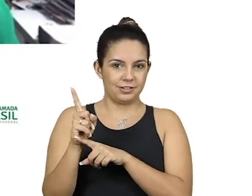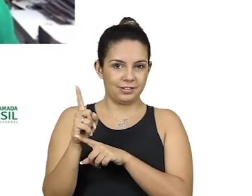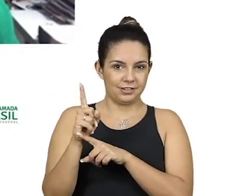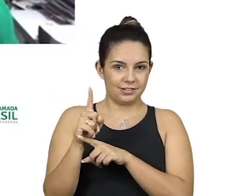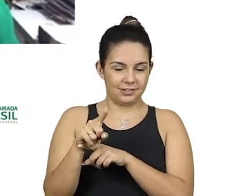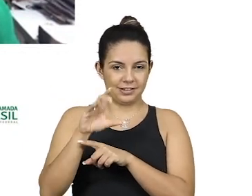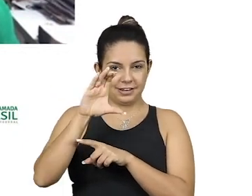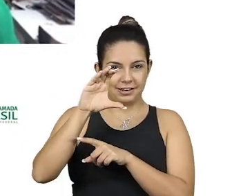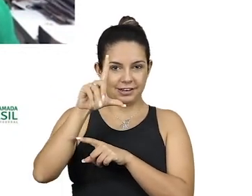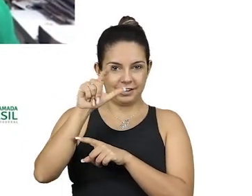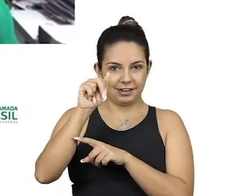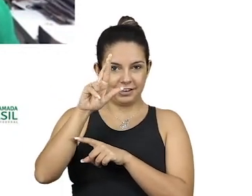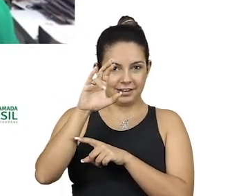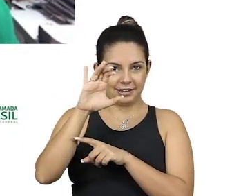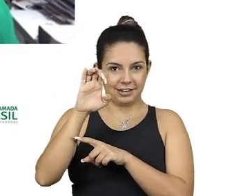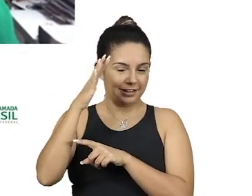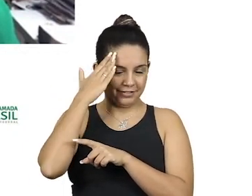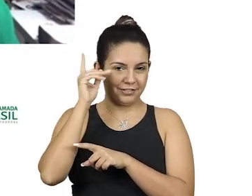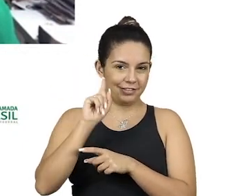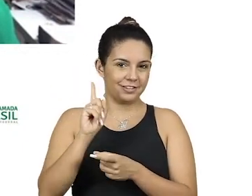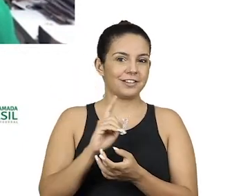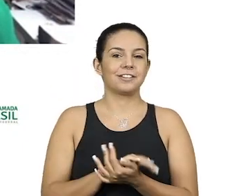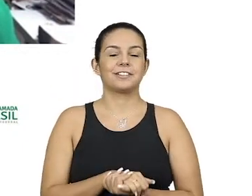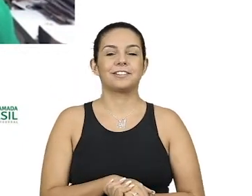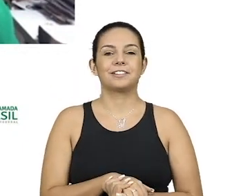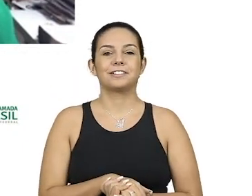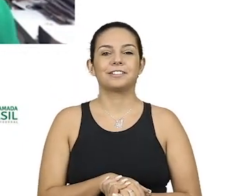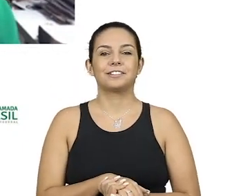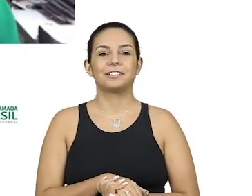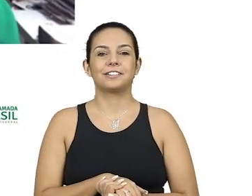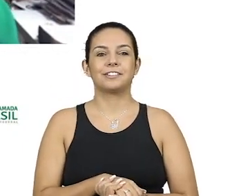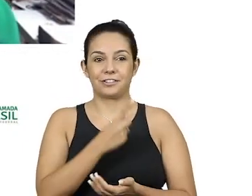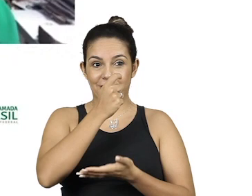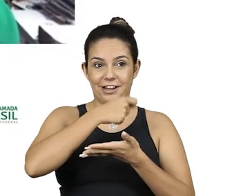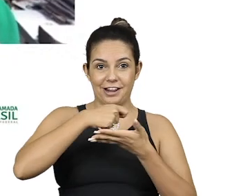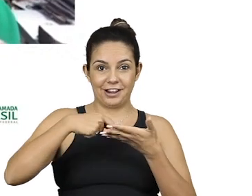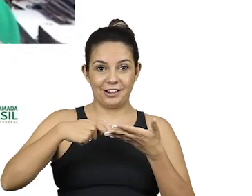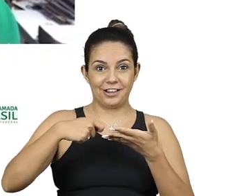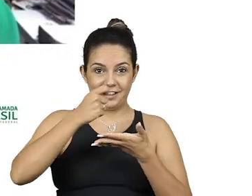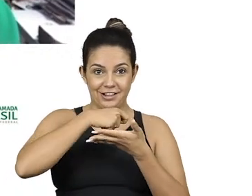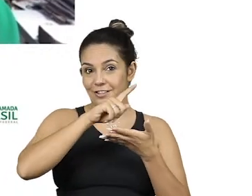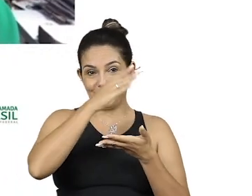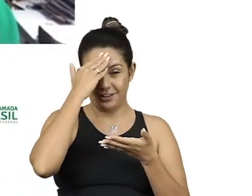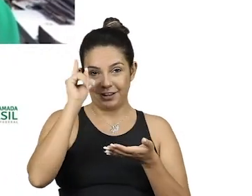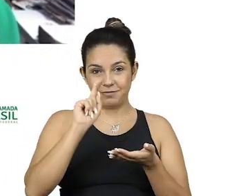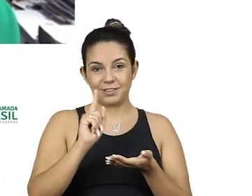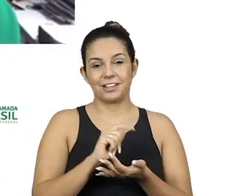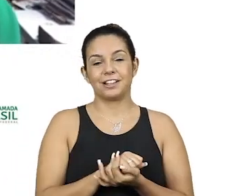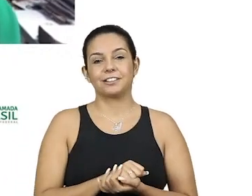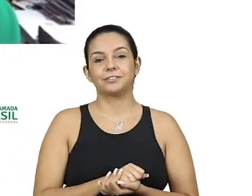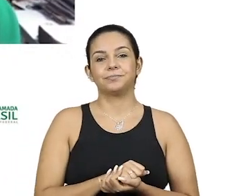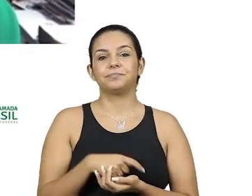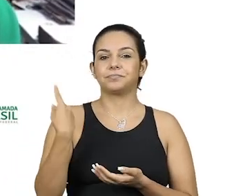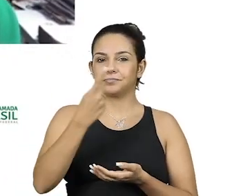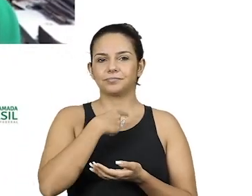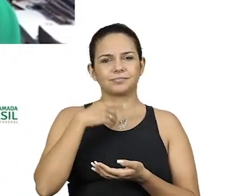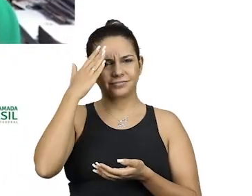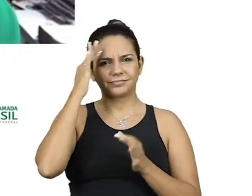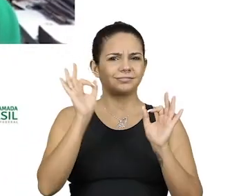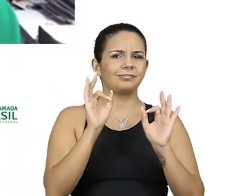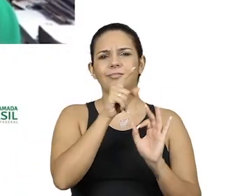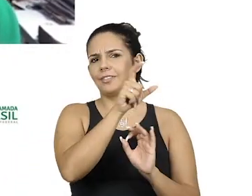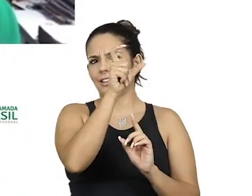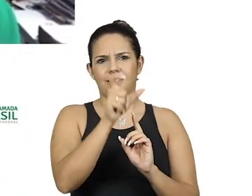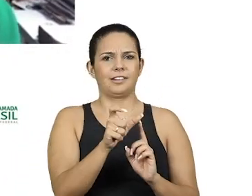que ela era um writer's writer, era um escritor de escritores. Nós não sabíamos